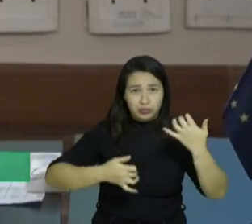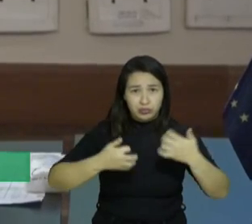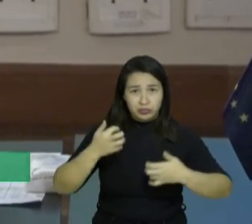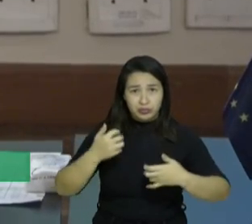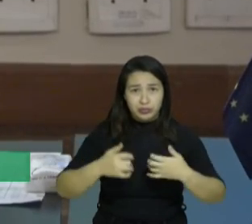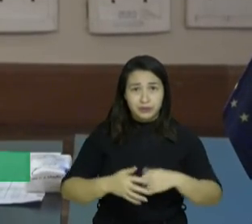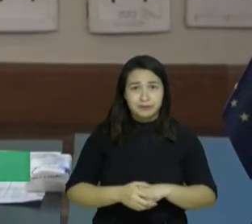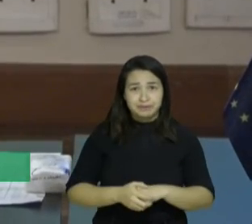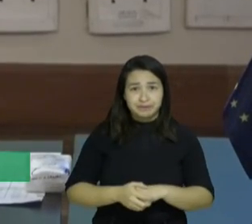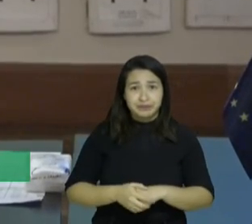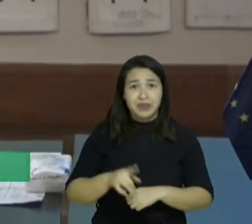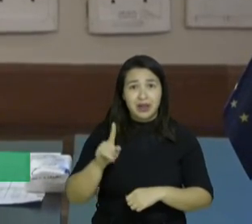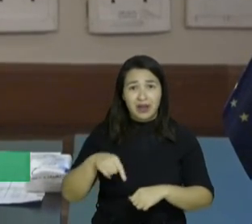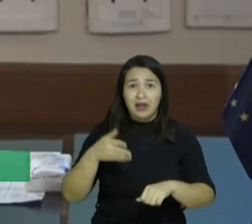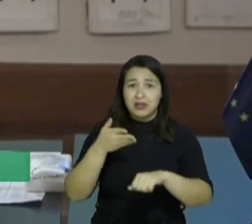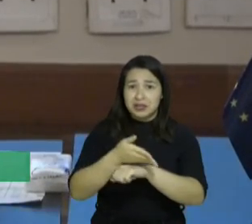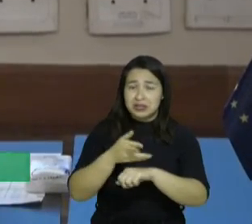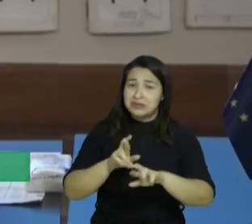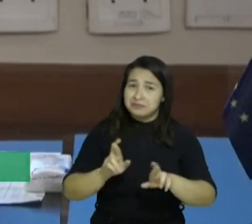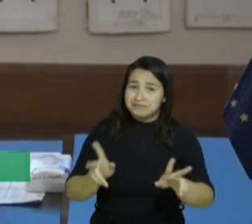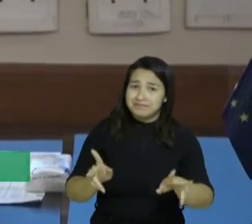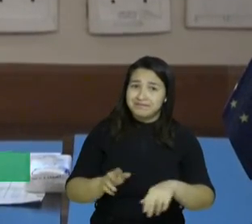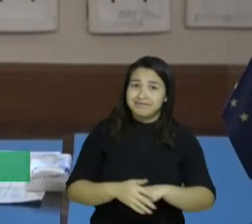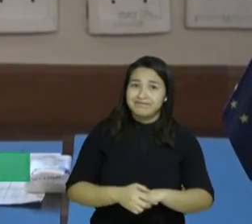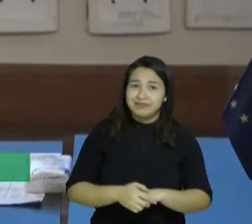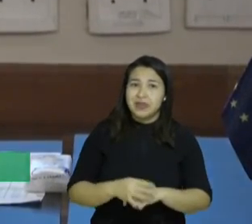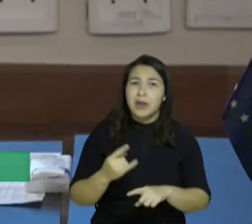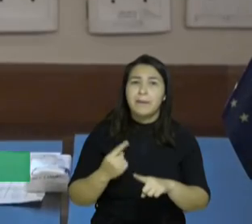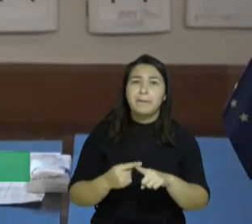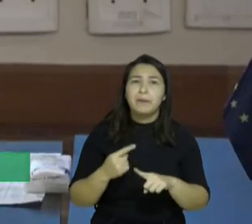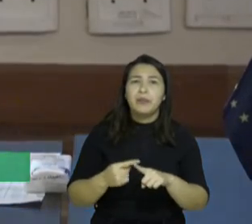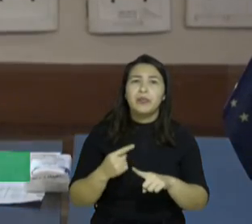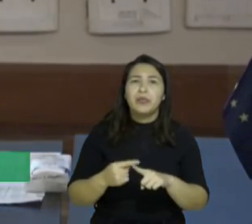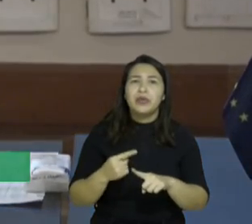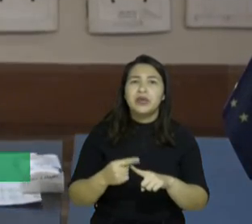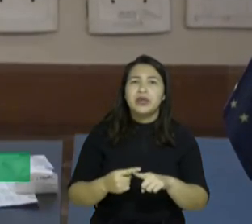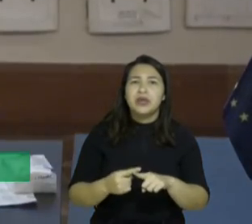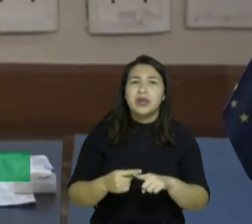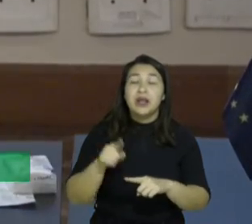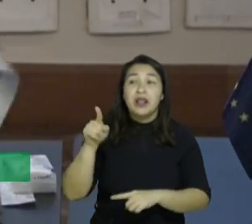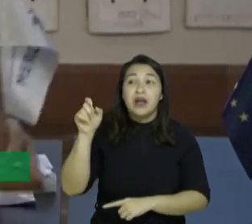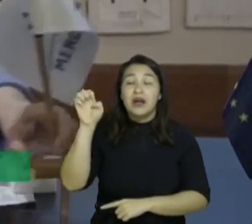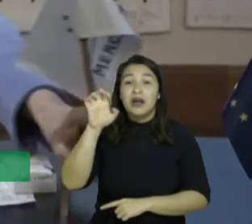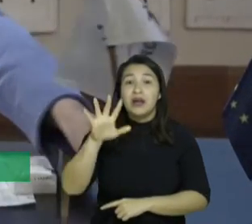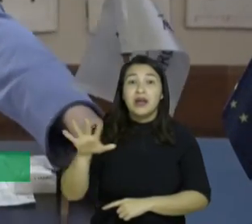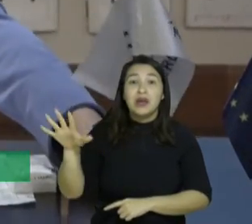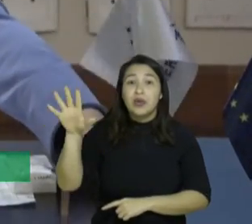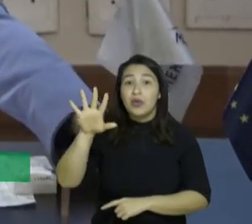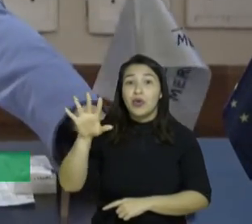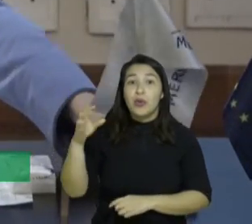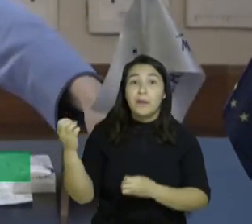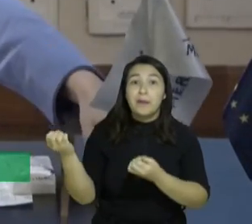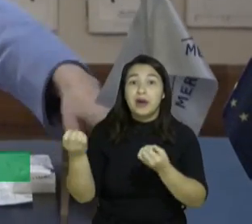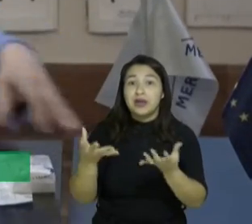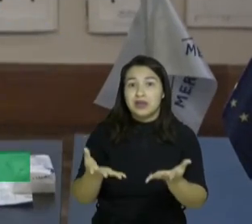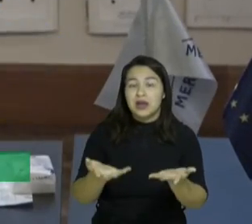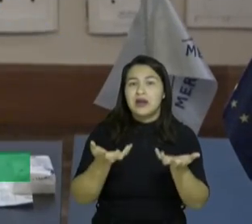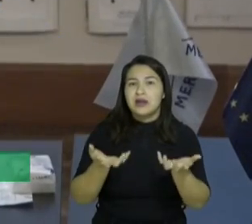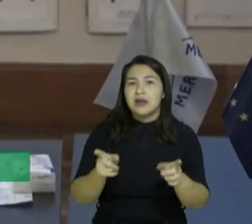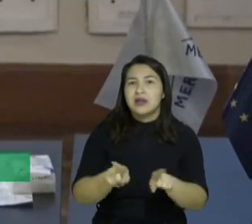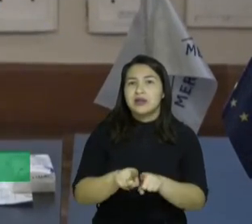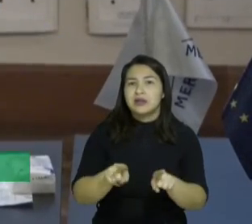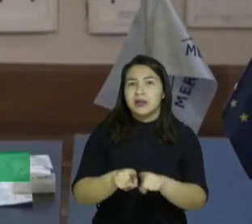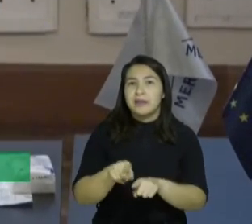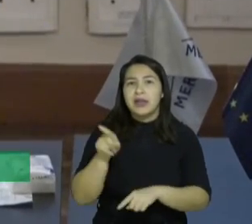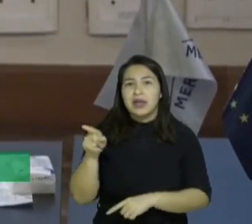acessível Ele é bem diferente do que o que a Europa nos oferece né então eu gostaria que o André